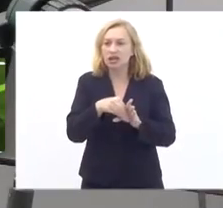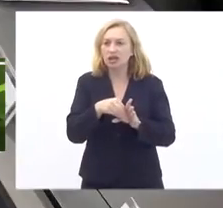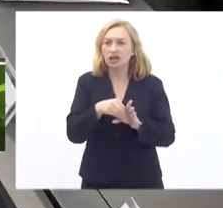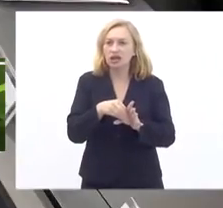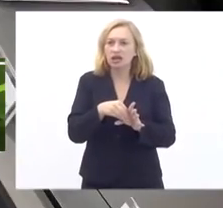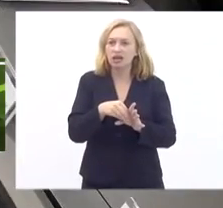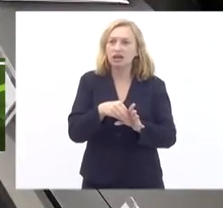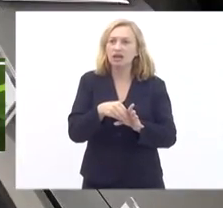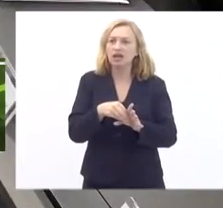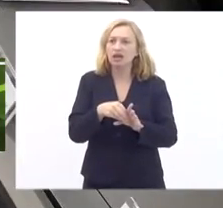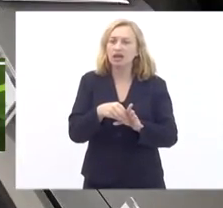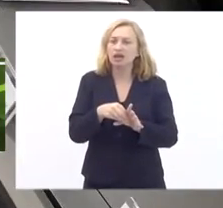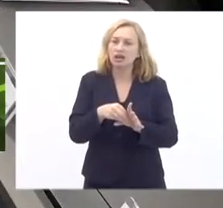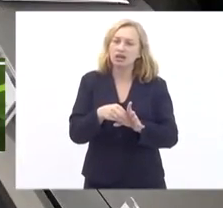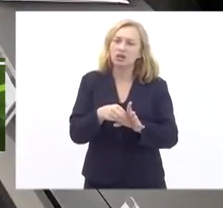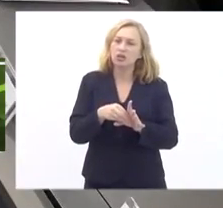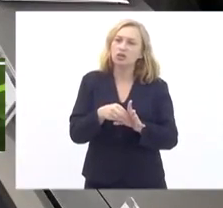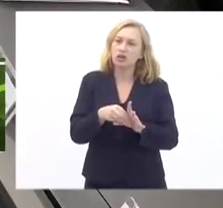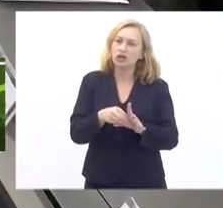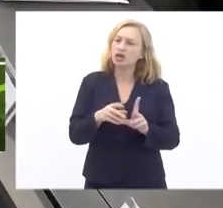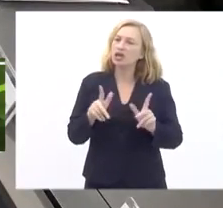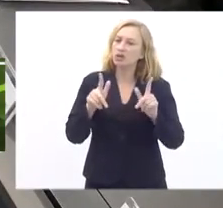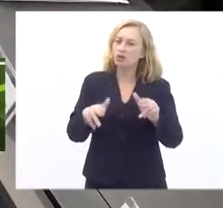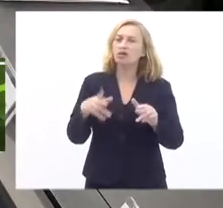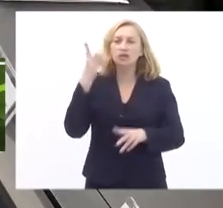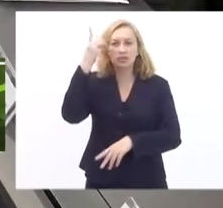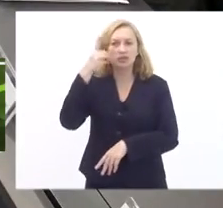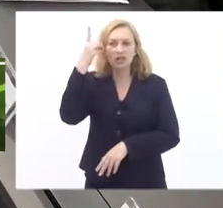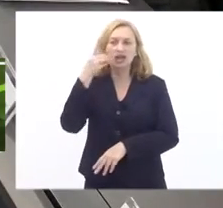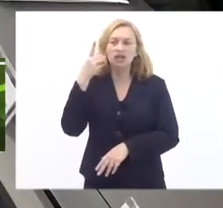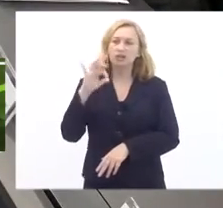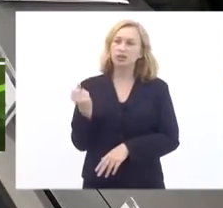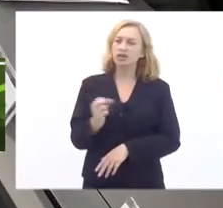Marta Rocha. Precisa ter uma estrutura